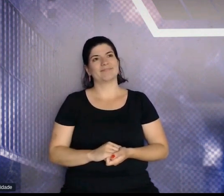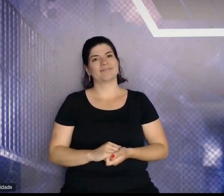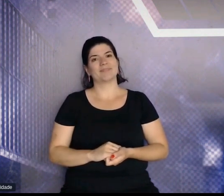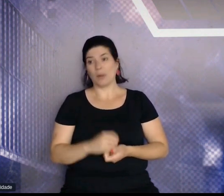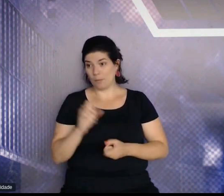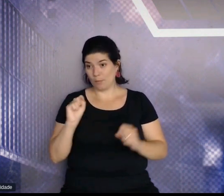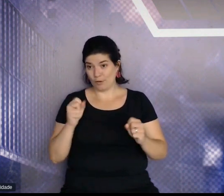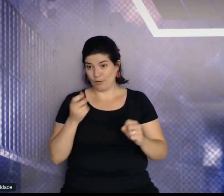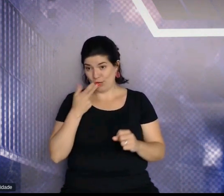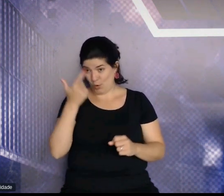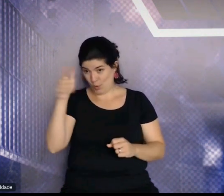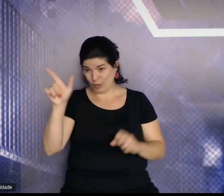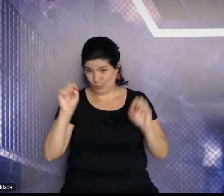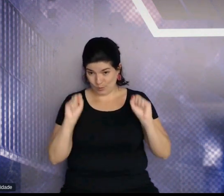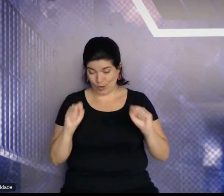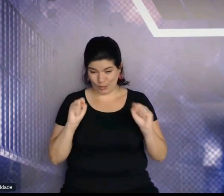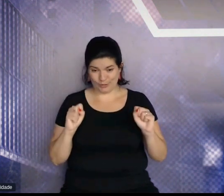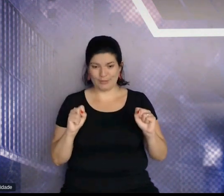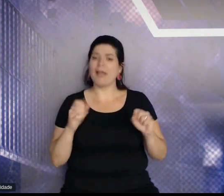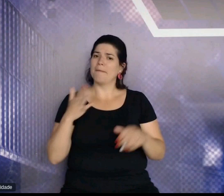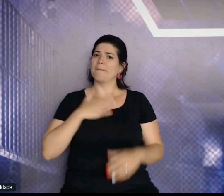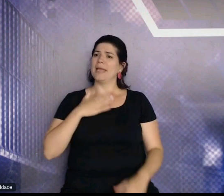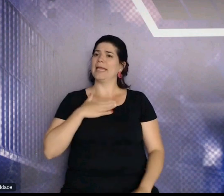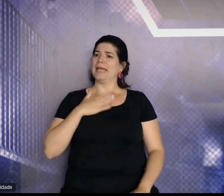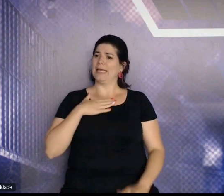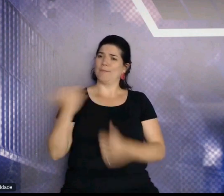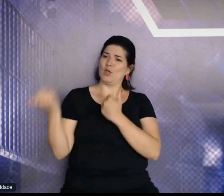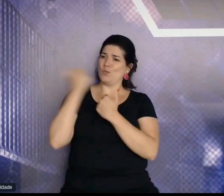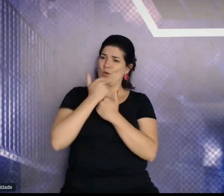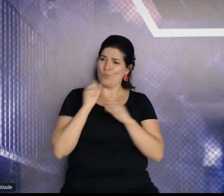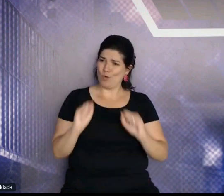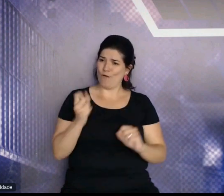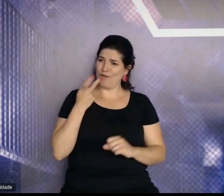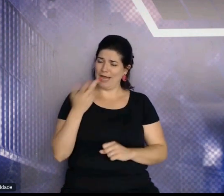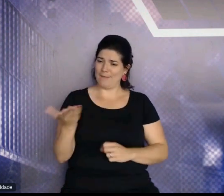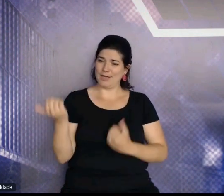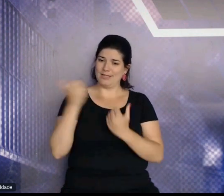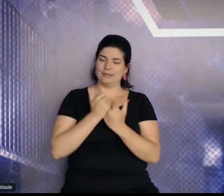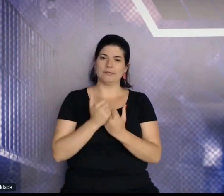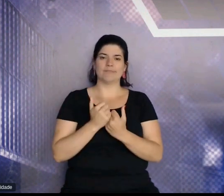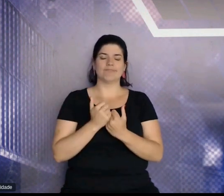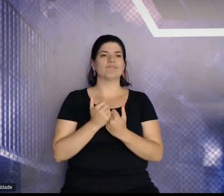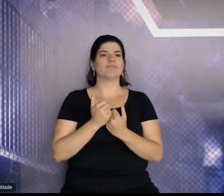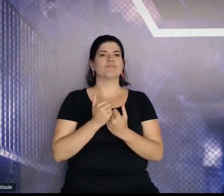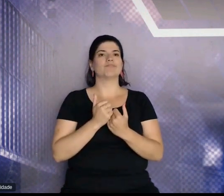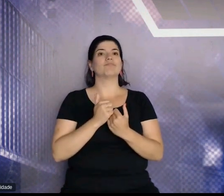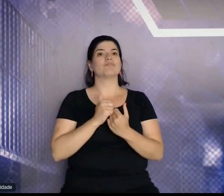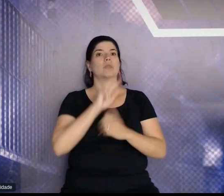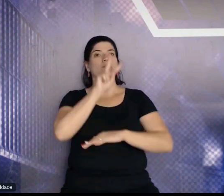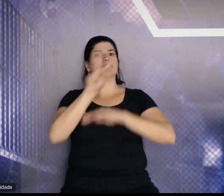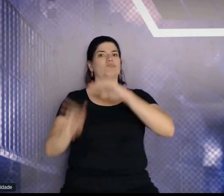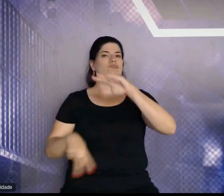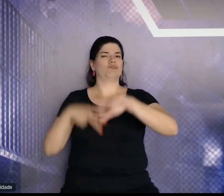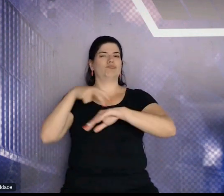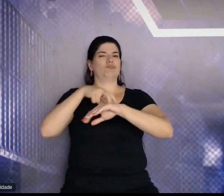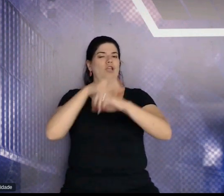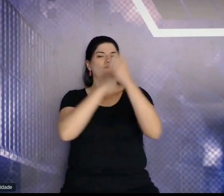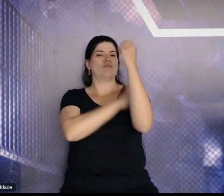uma? né? É. Pode, fala por mim. Empoderar. Boa, garoto. Boa.